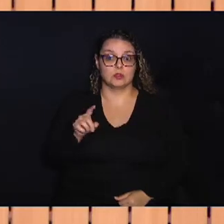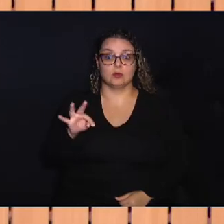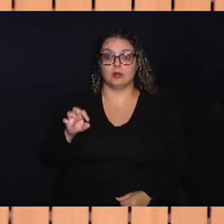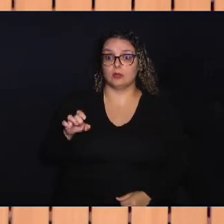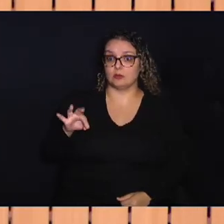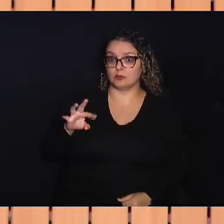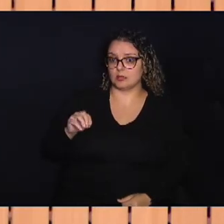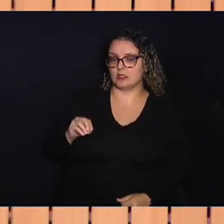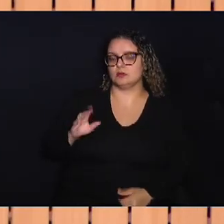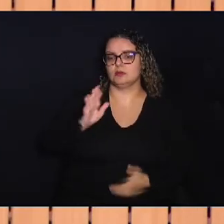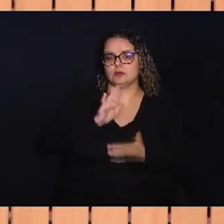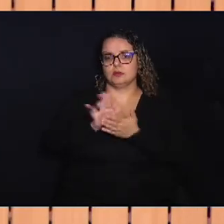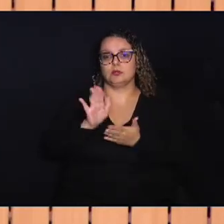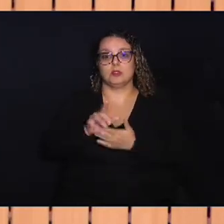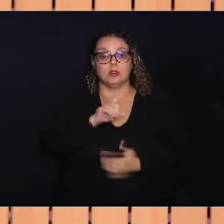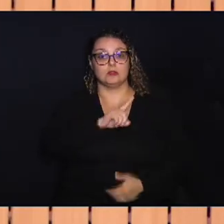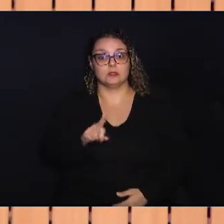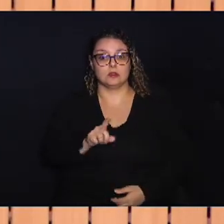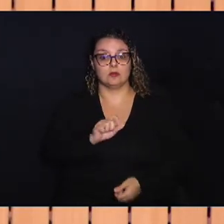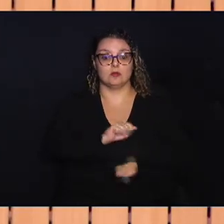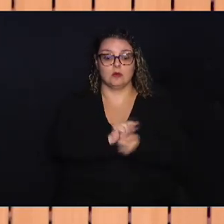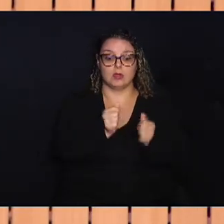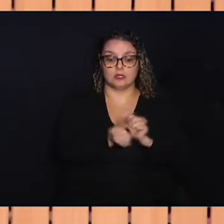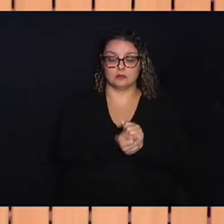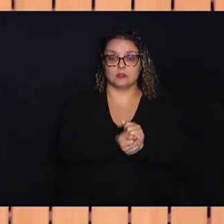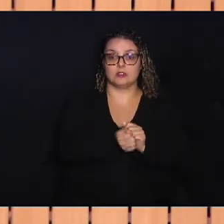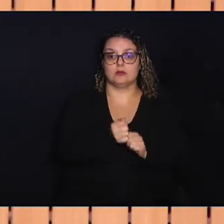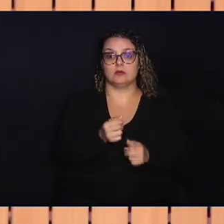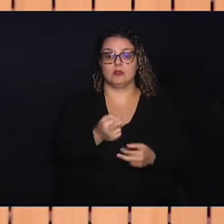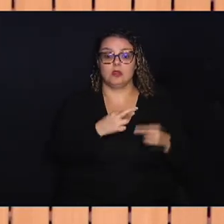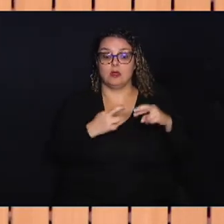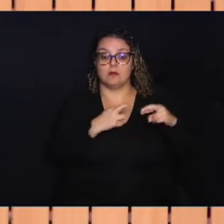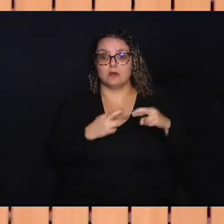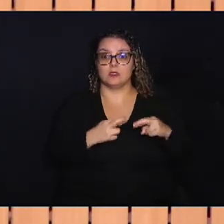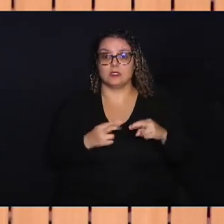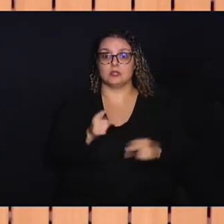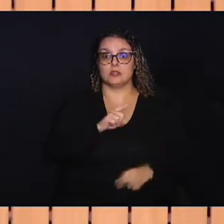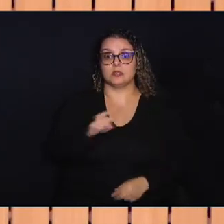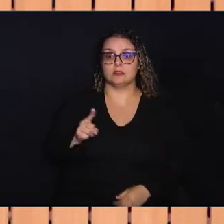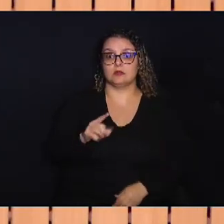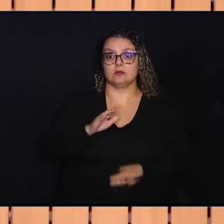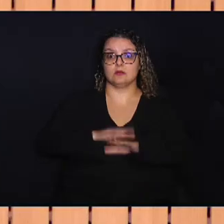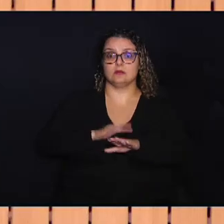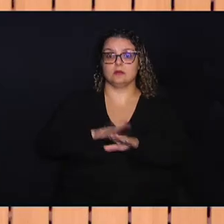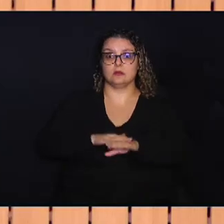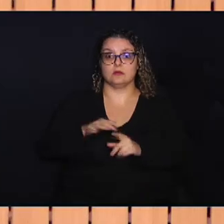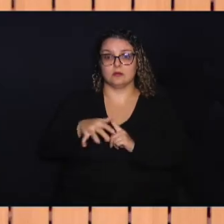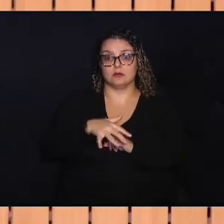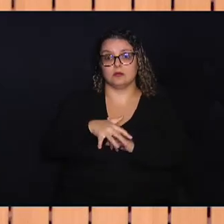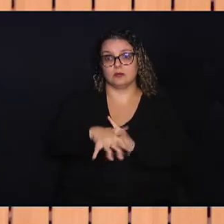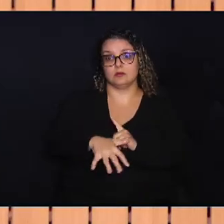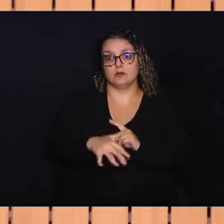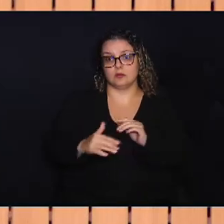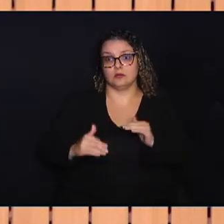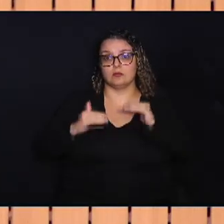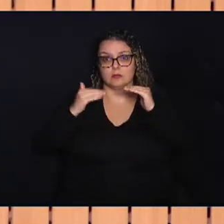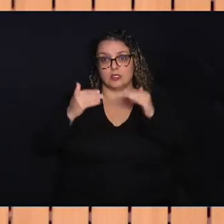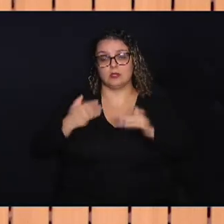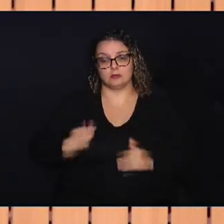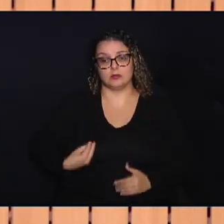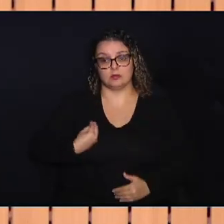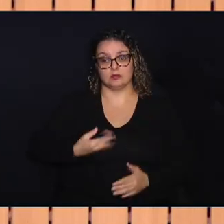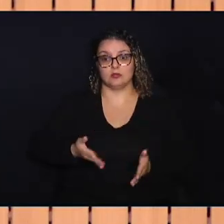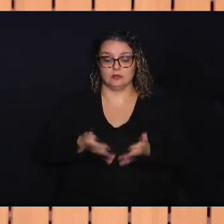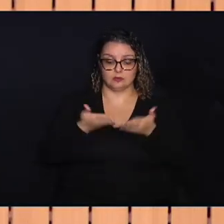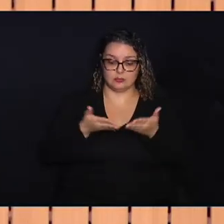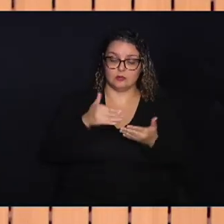gastos, não ao ajuste fiscal e não a essa medida que vai impactar, sobretudo na vida dos mais